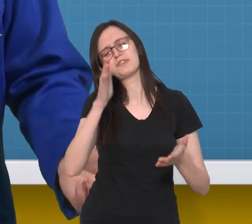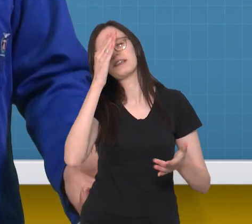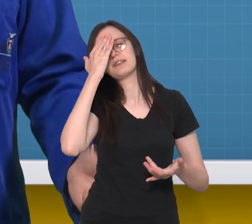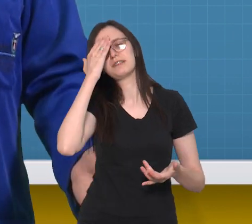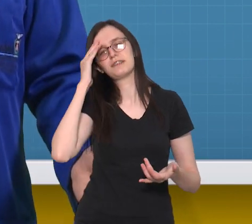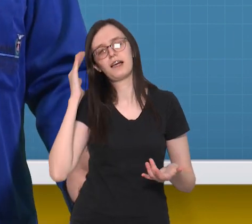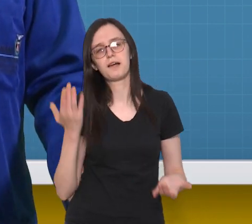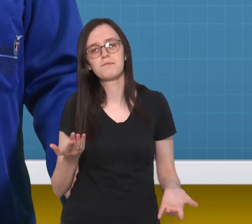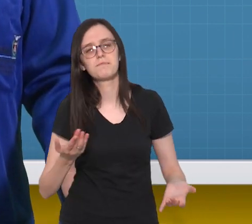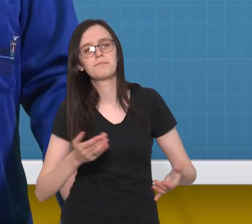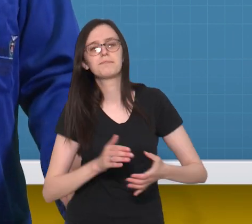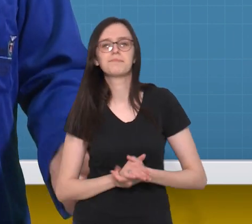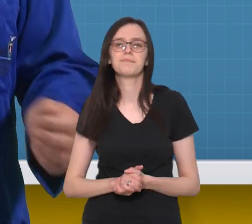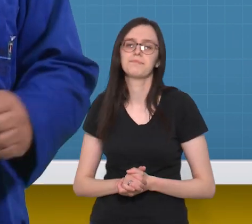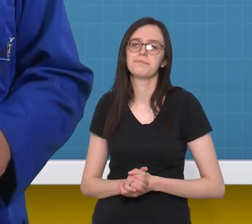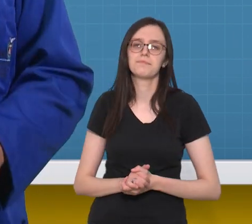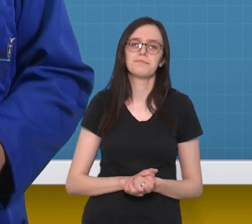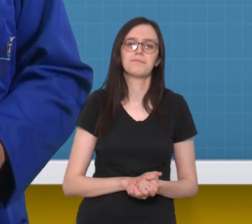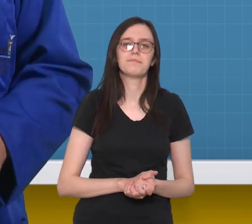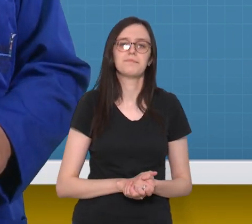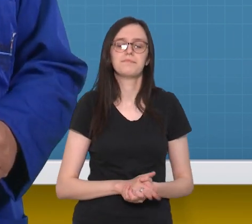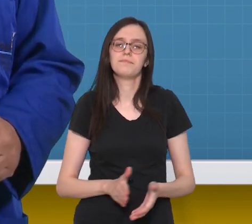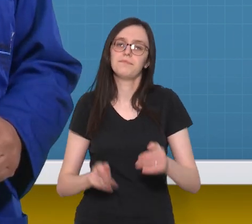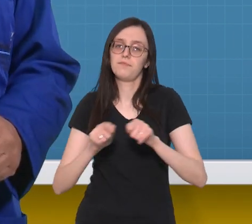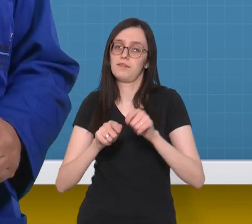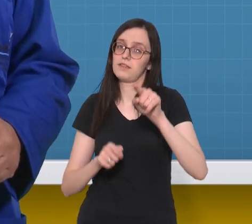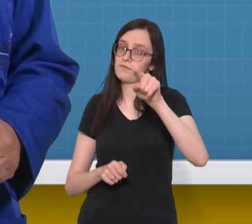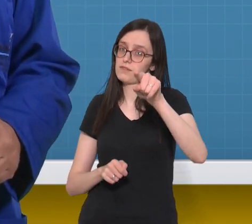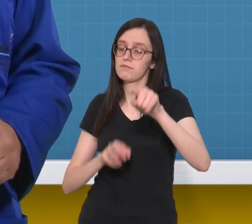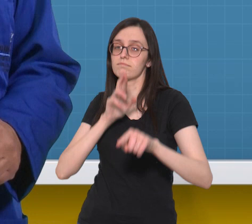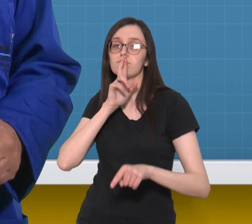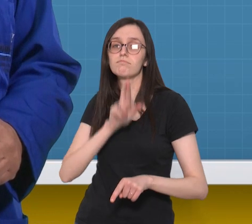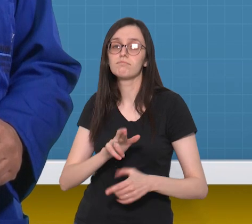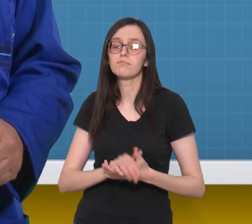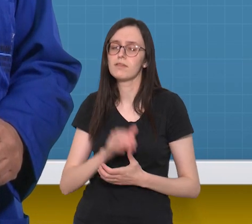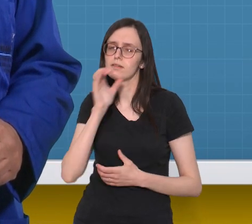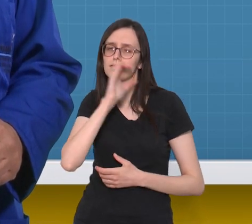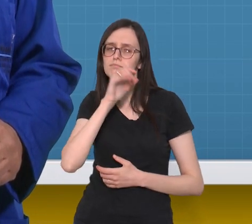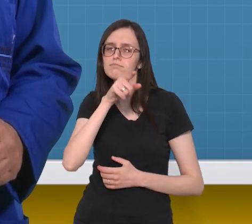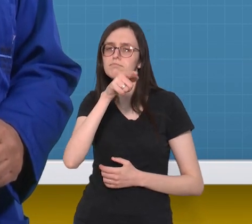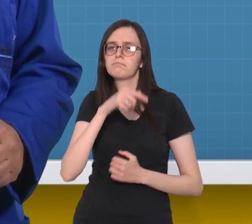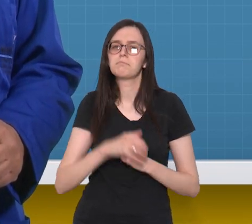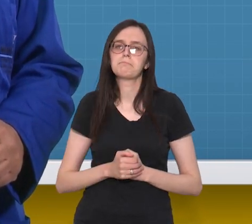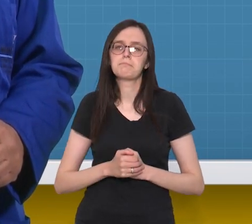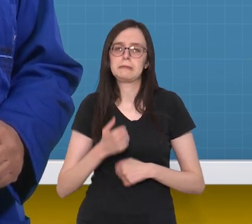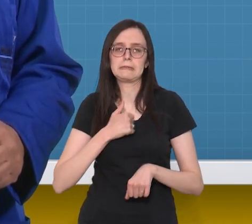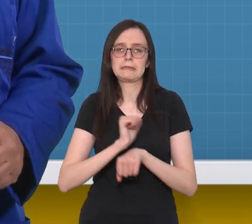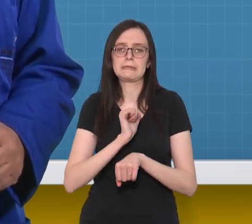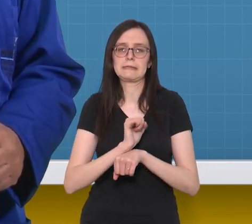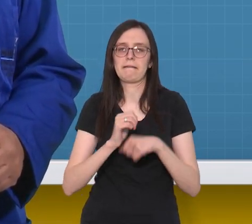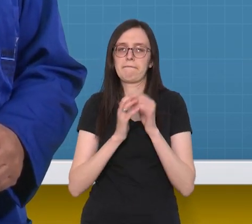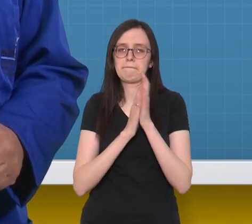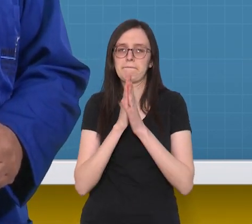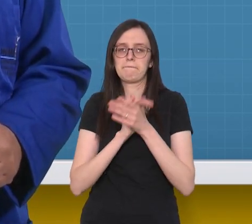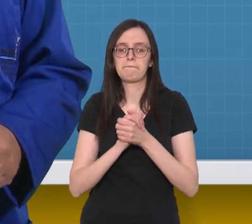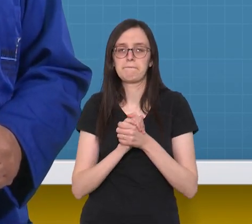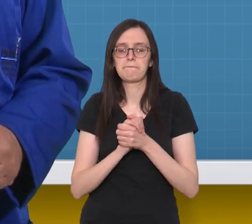Isso você já sabe. Vamos lá. Faça você a conta. Rapidinho. Tô